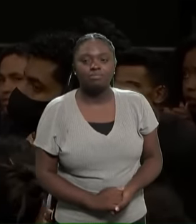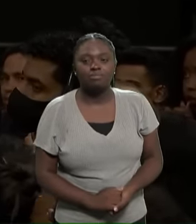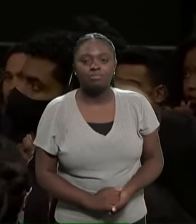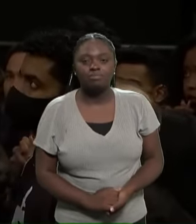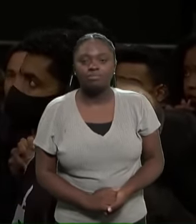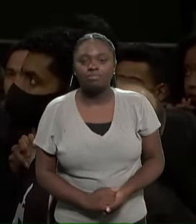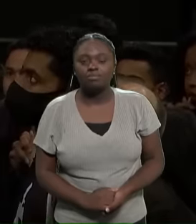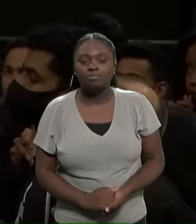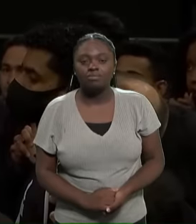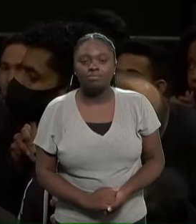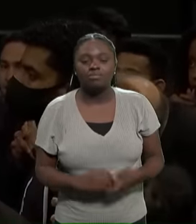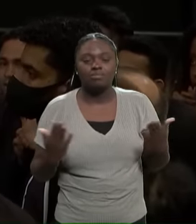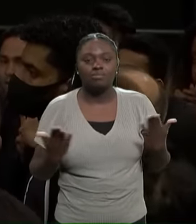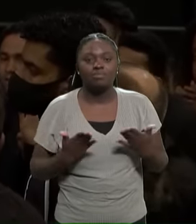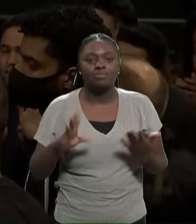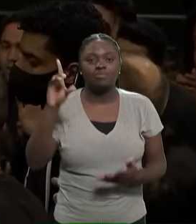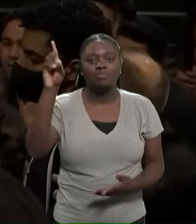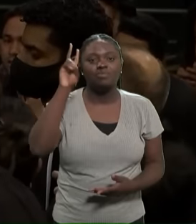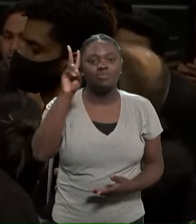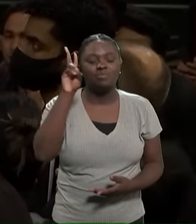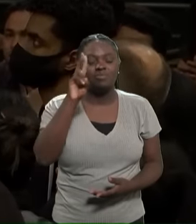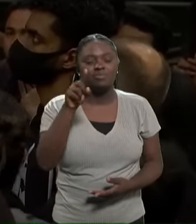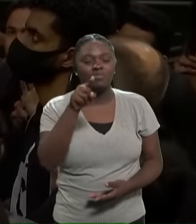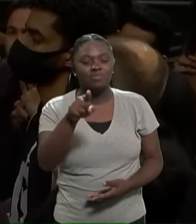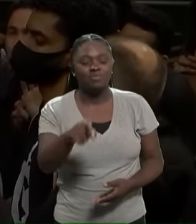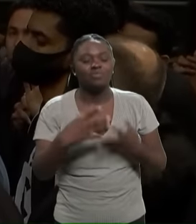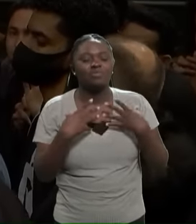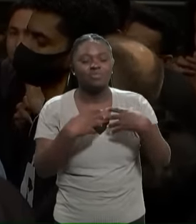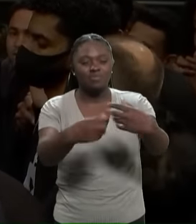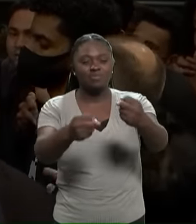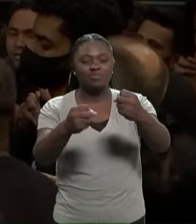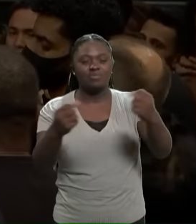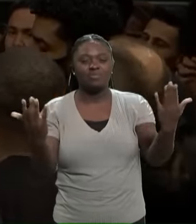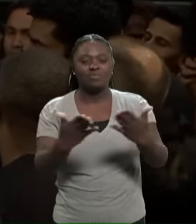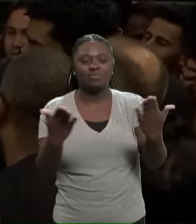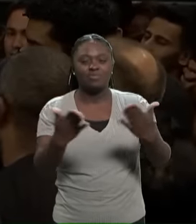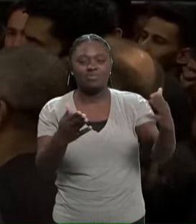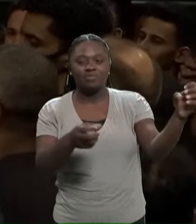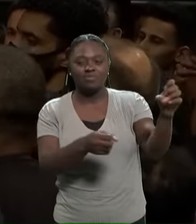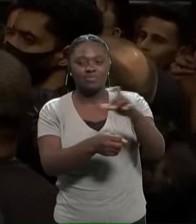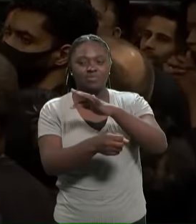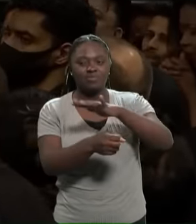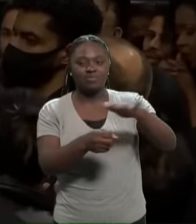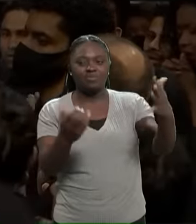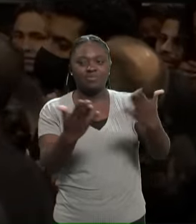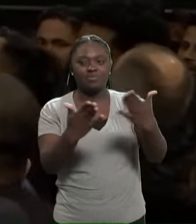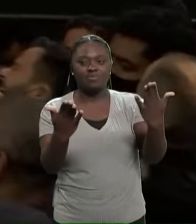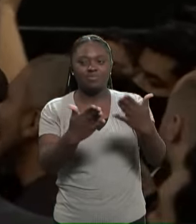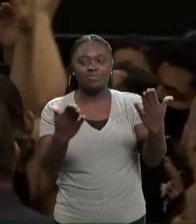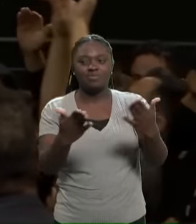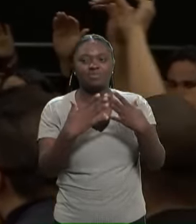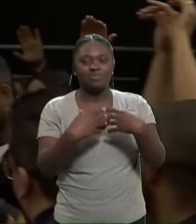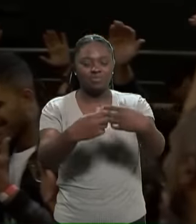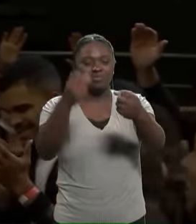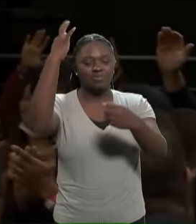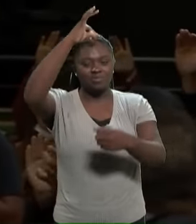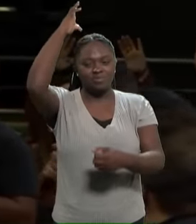Mas hoje Deus lembrou de você. Se cheio agora, agora, agora. Cheia do Espírito